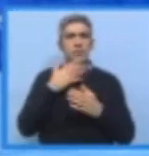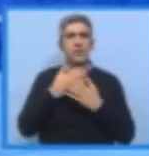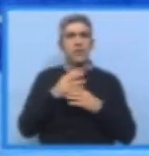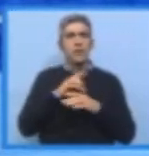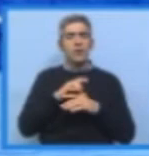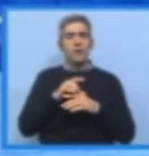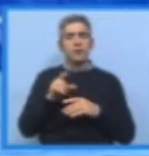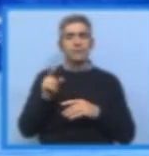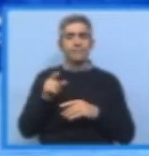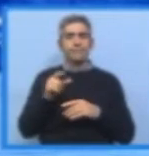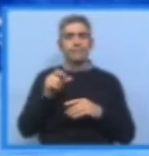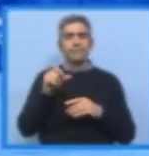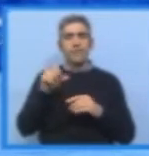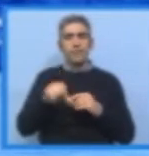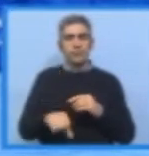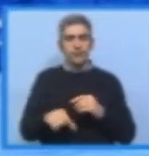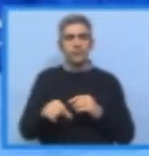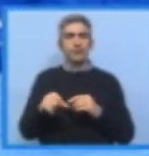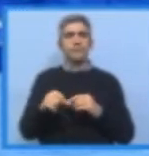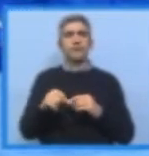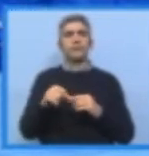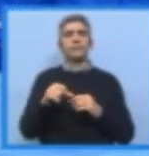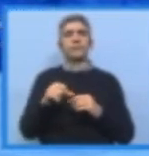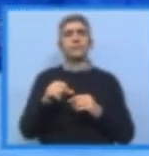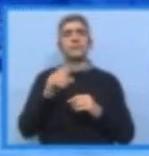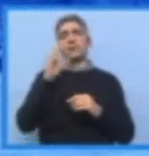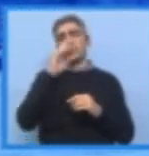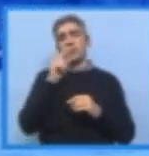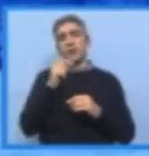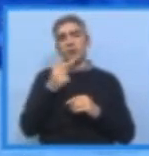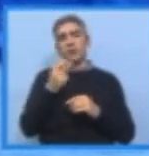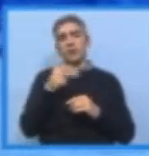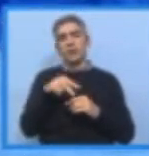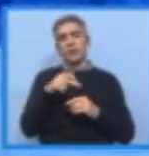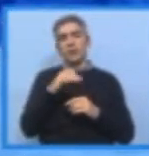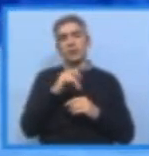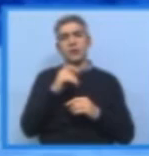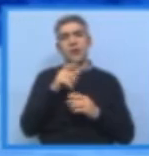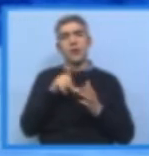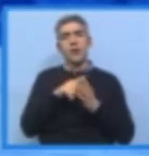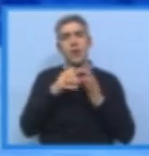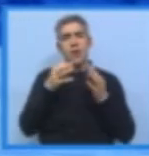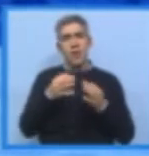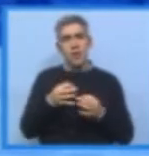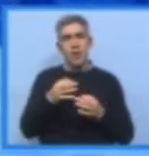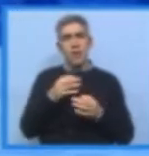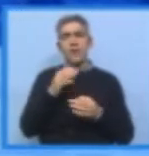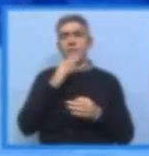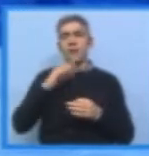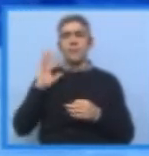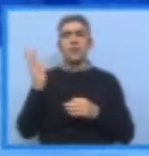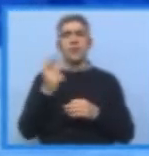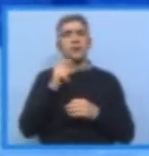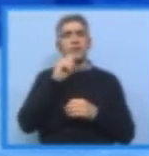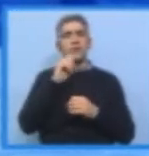doente aí. Quando, ou se alguma vez a eutanásia fosse legalizada, a insegurança dos familiares é imensa.